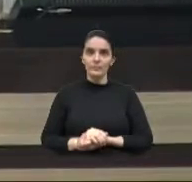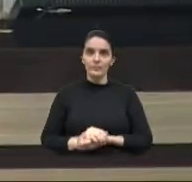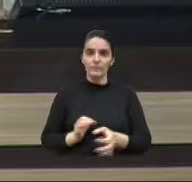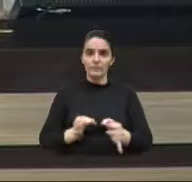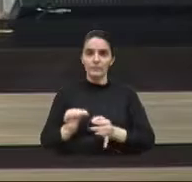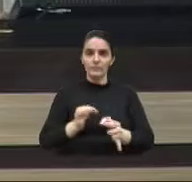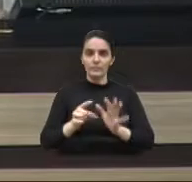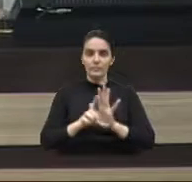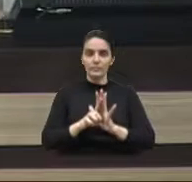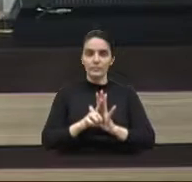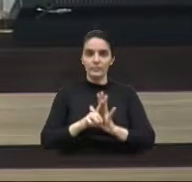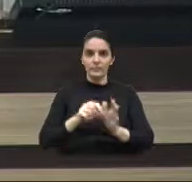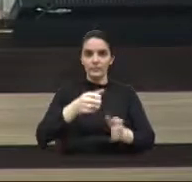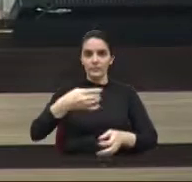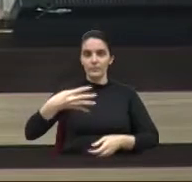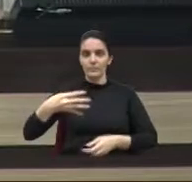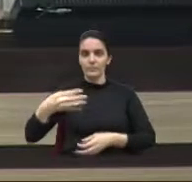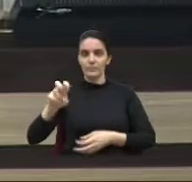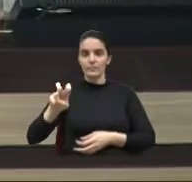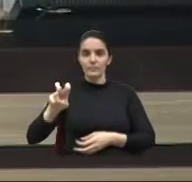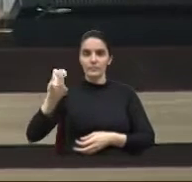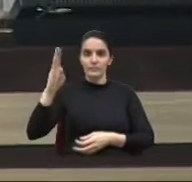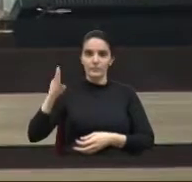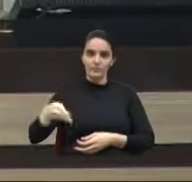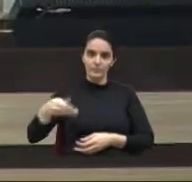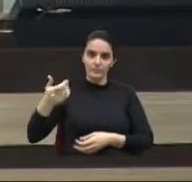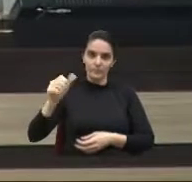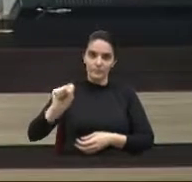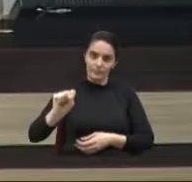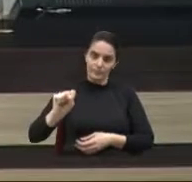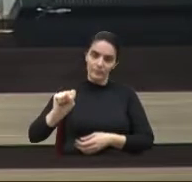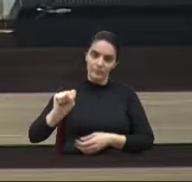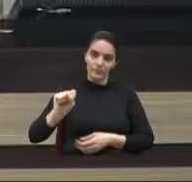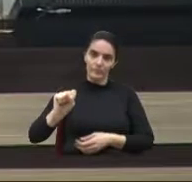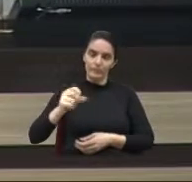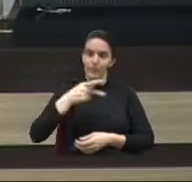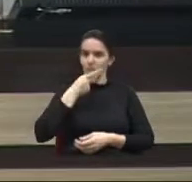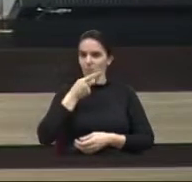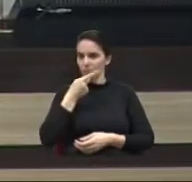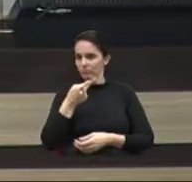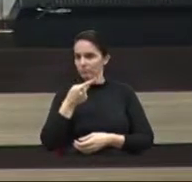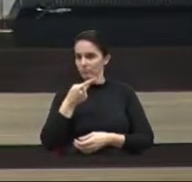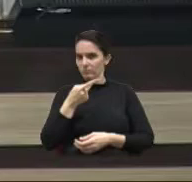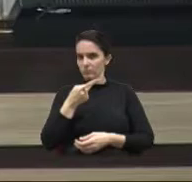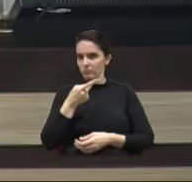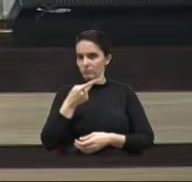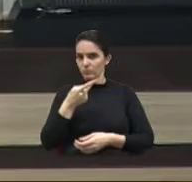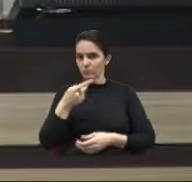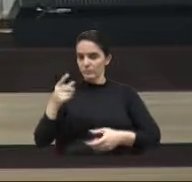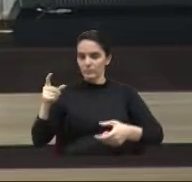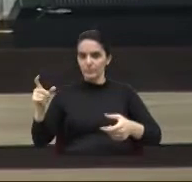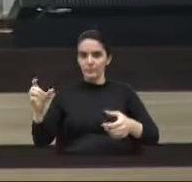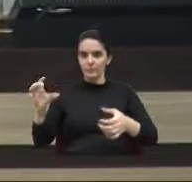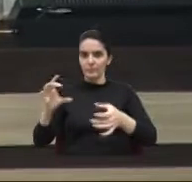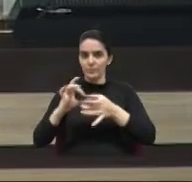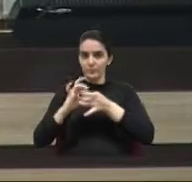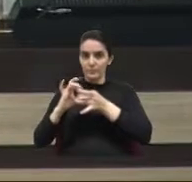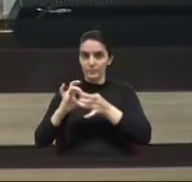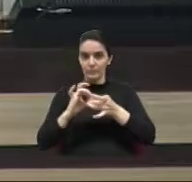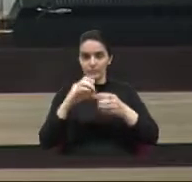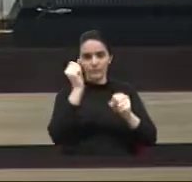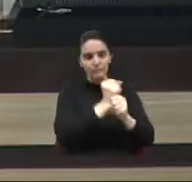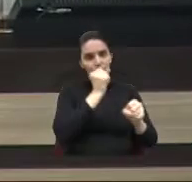Projeto de lei número 145 de 2018, dispõe sobre parcerias na manutenção, reforma